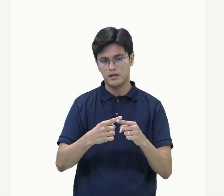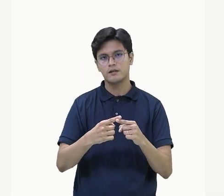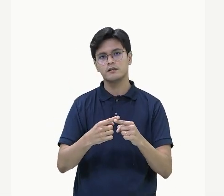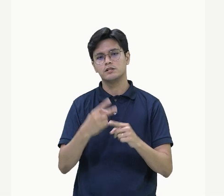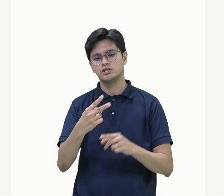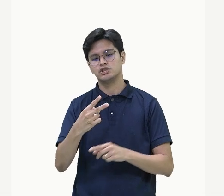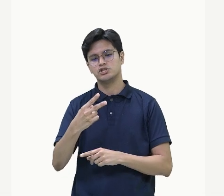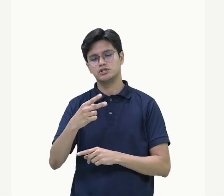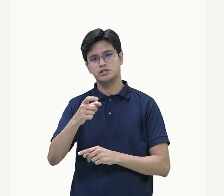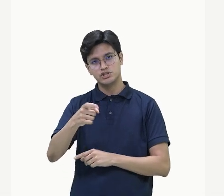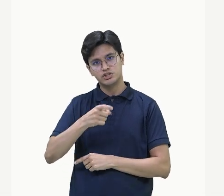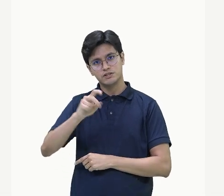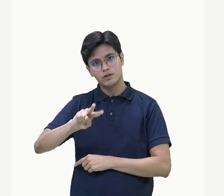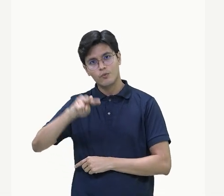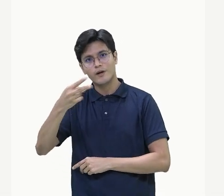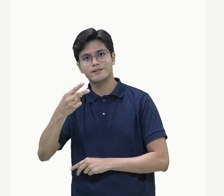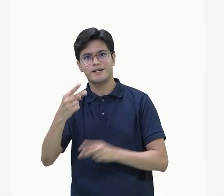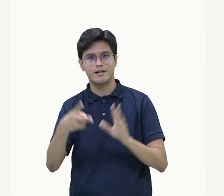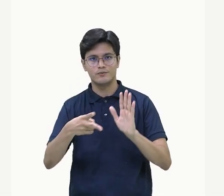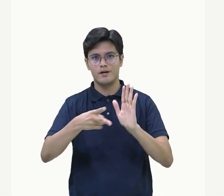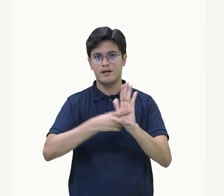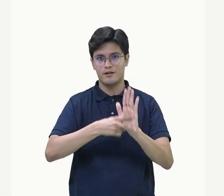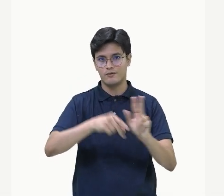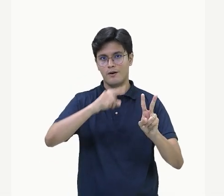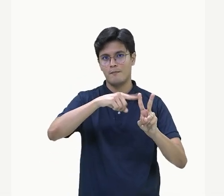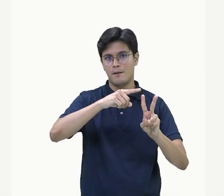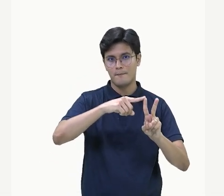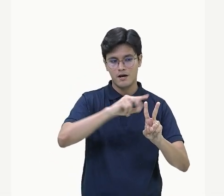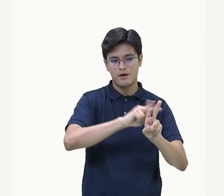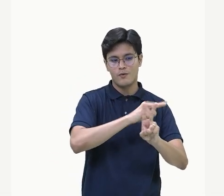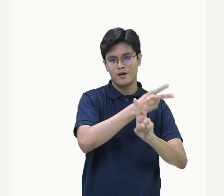quadrado. E o que a gente tem aqui